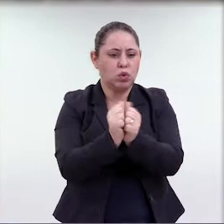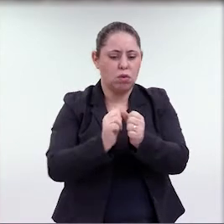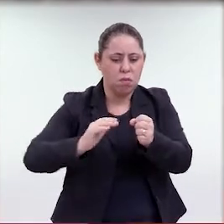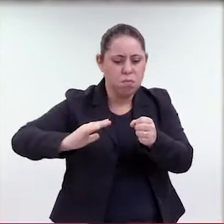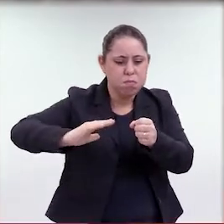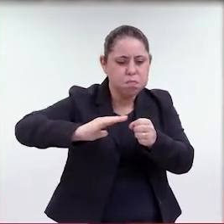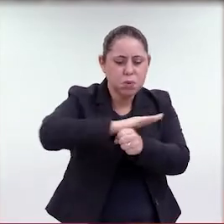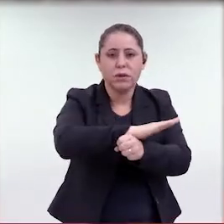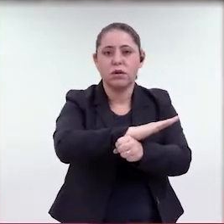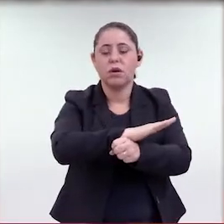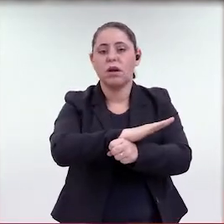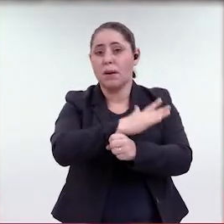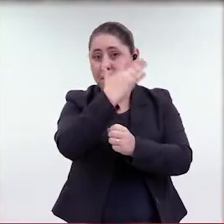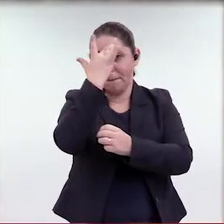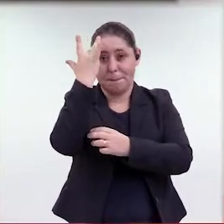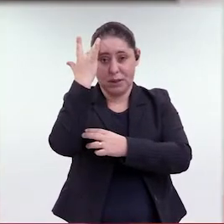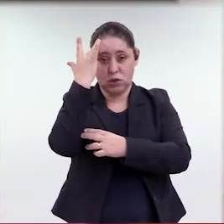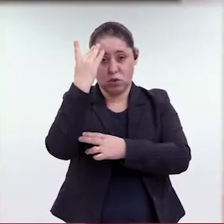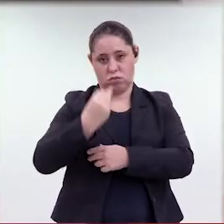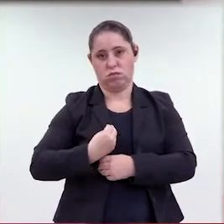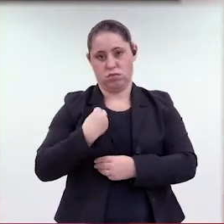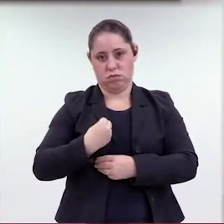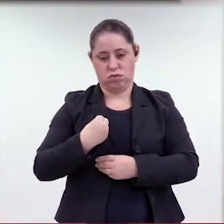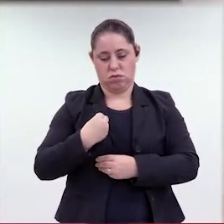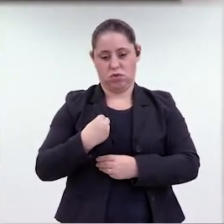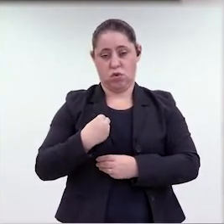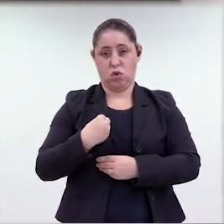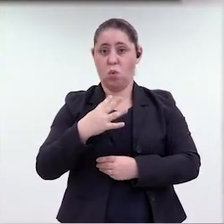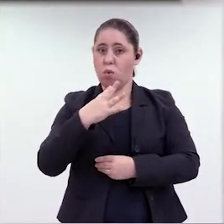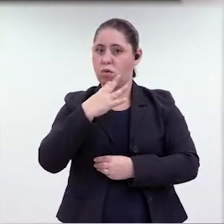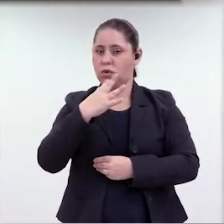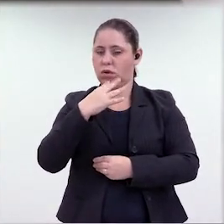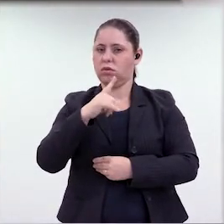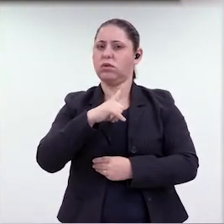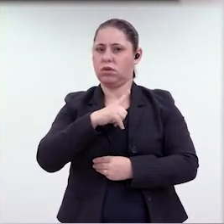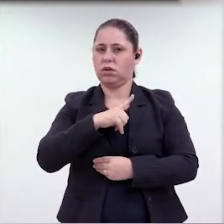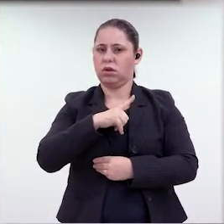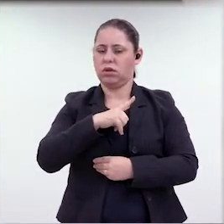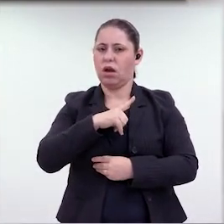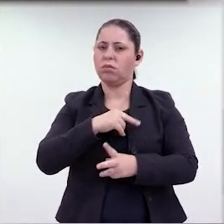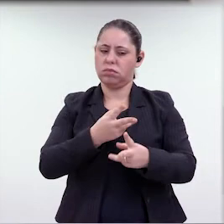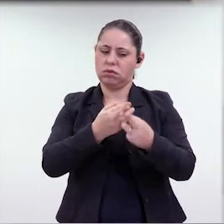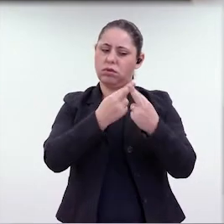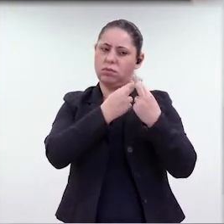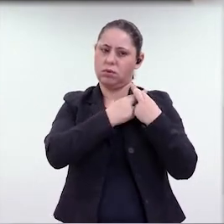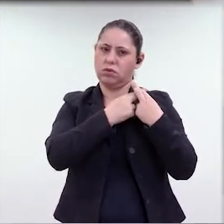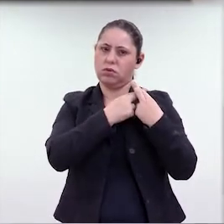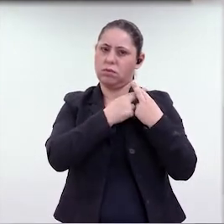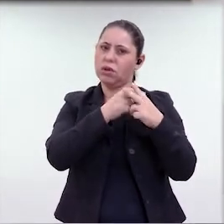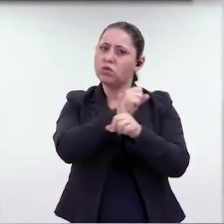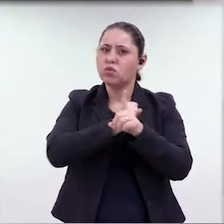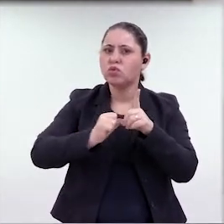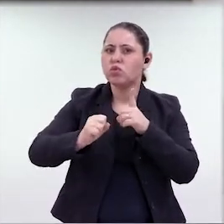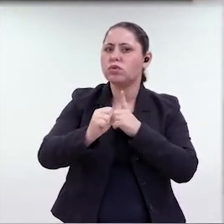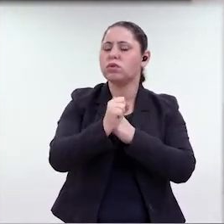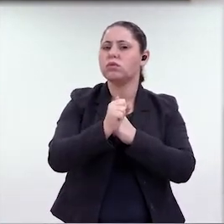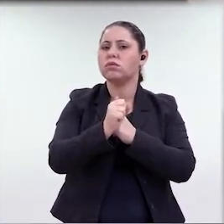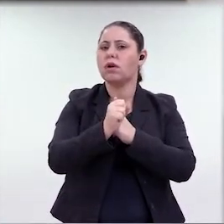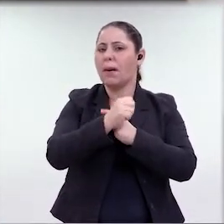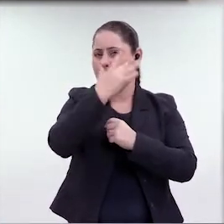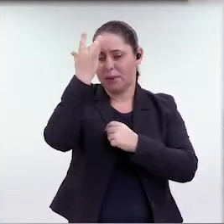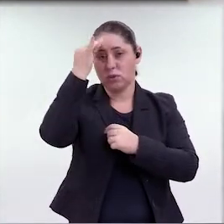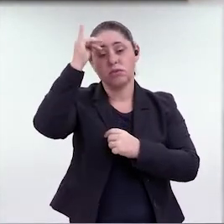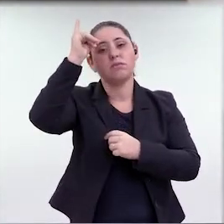pessoas, pelo menos no meu convívio, assim, que eu conheço, que tem uma certa responsabilidade social mesmo, as pessoas estão evitando,